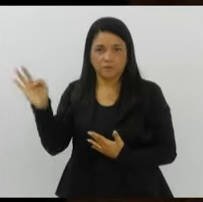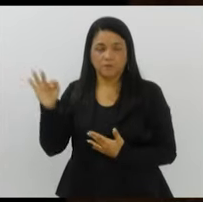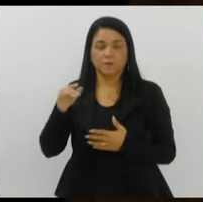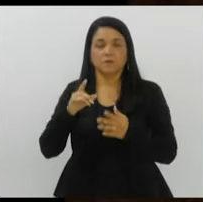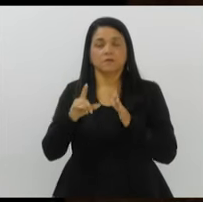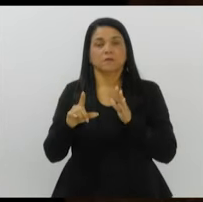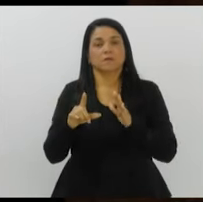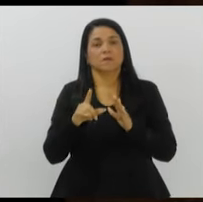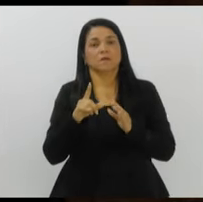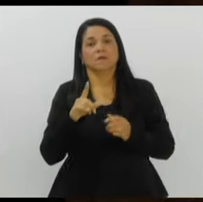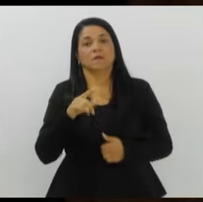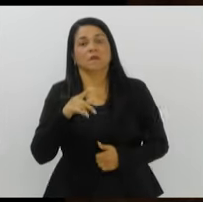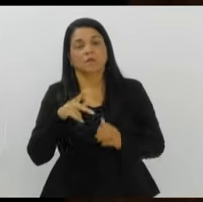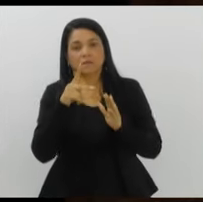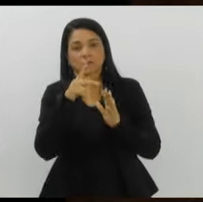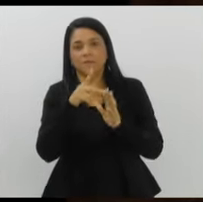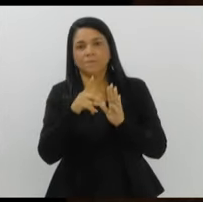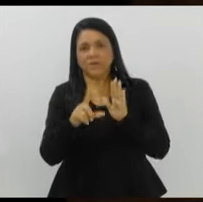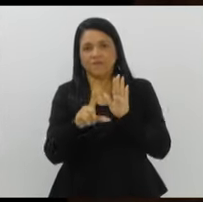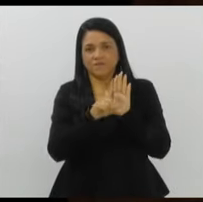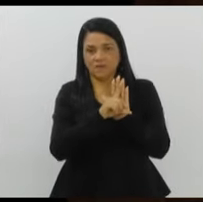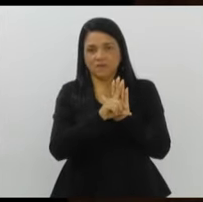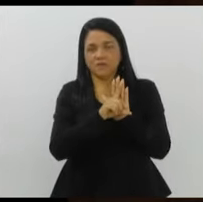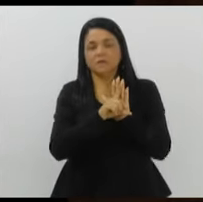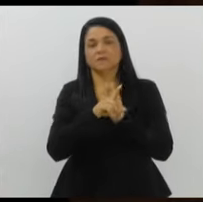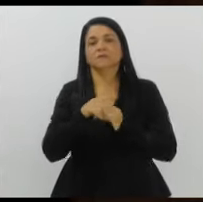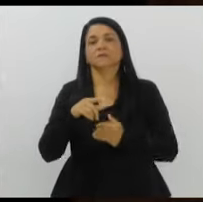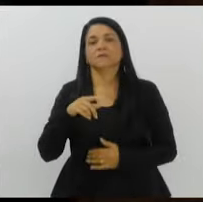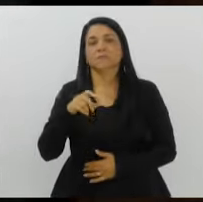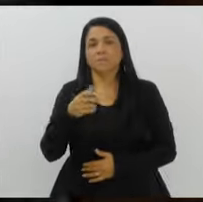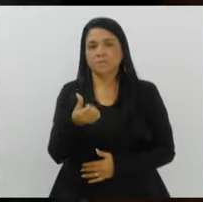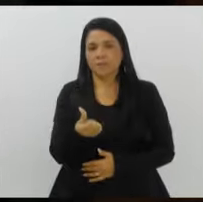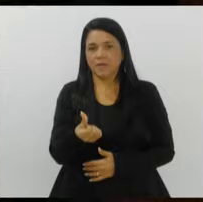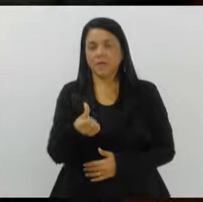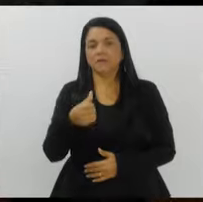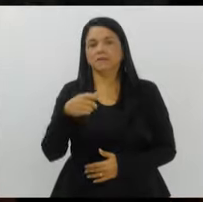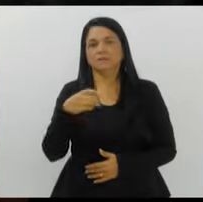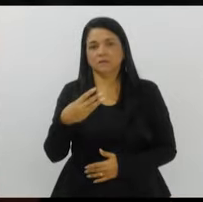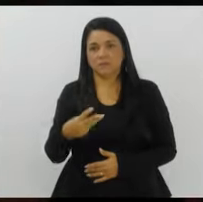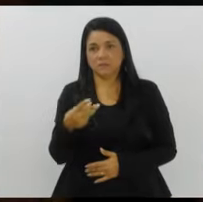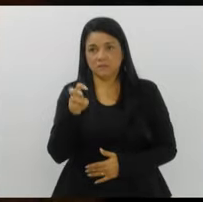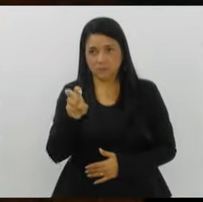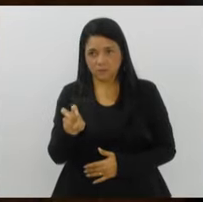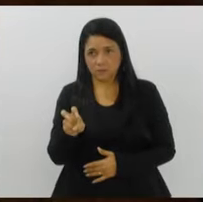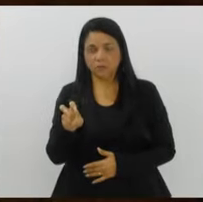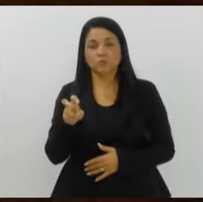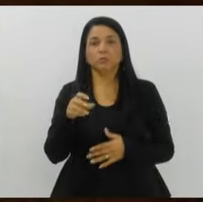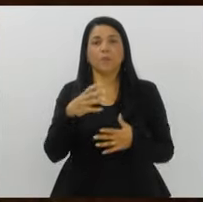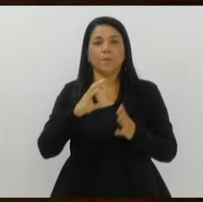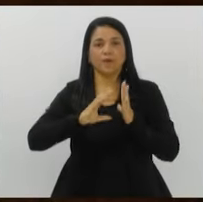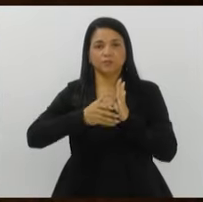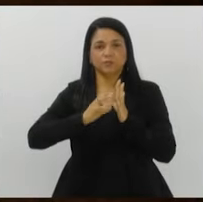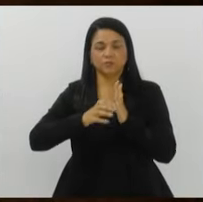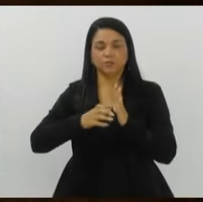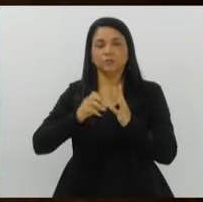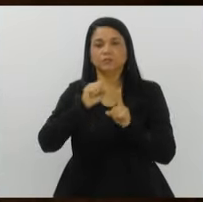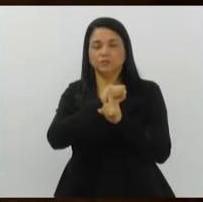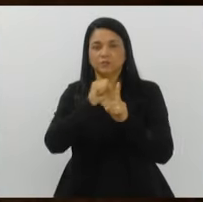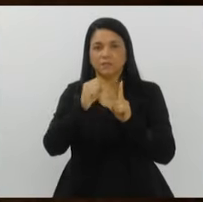635, que é uma ação judicial pedida pelo Partido Socialista